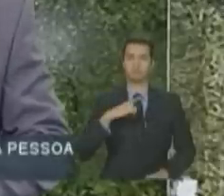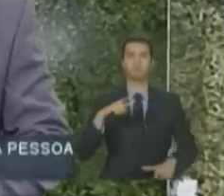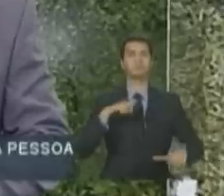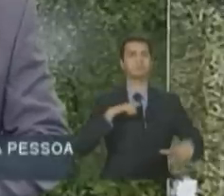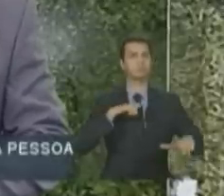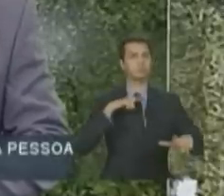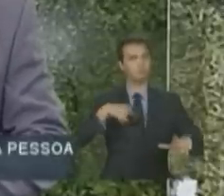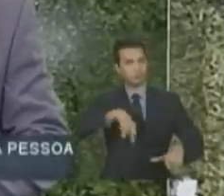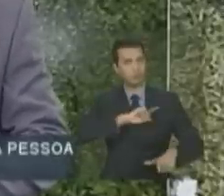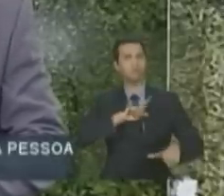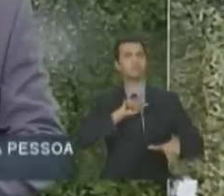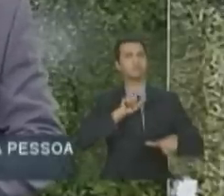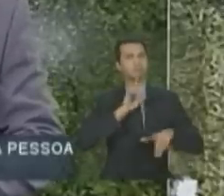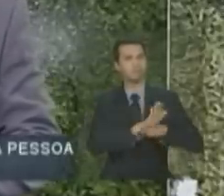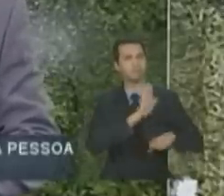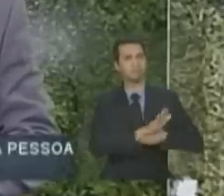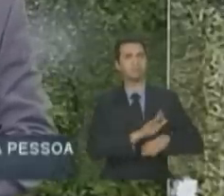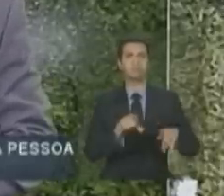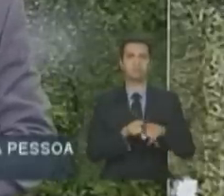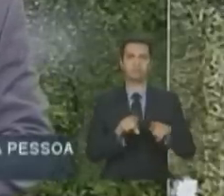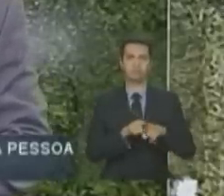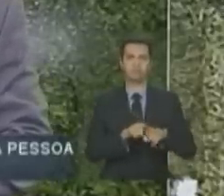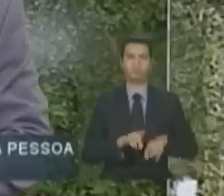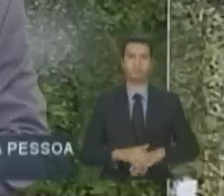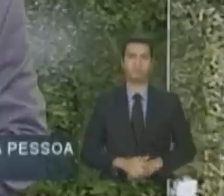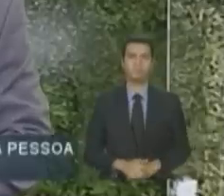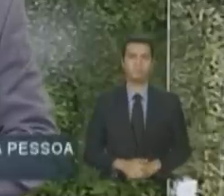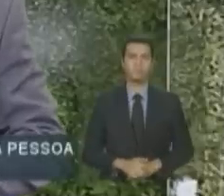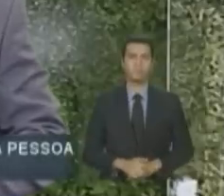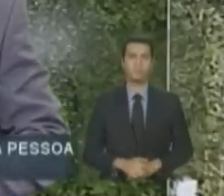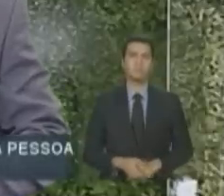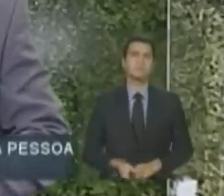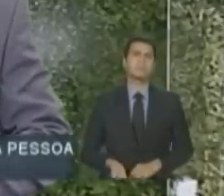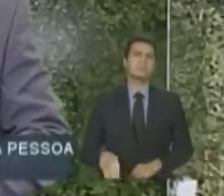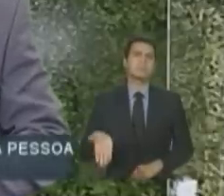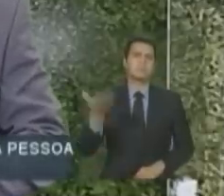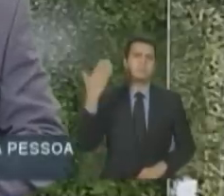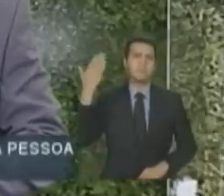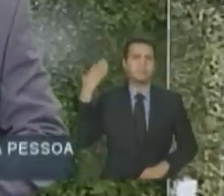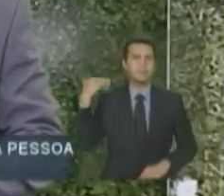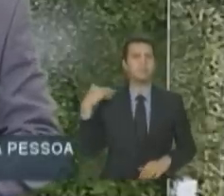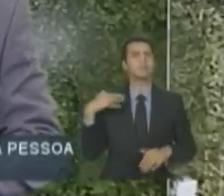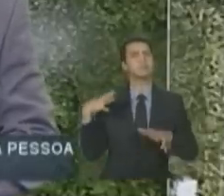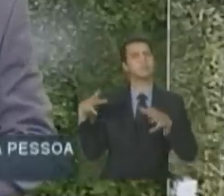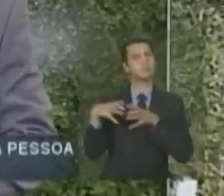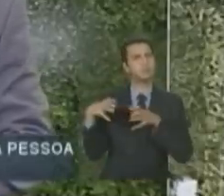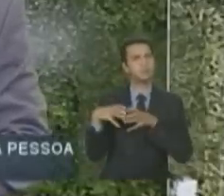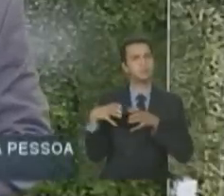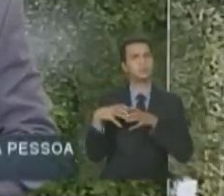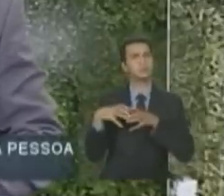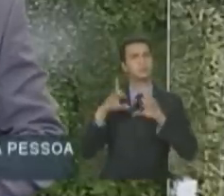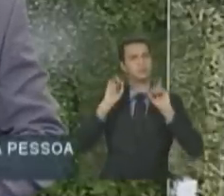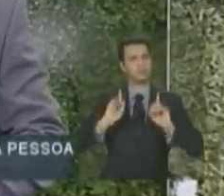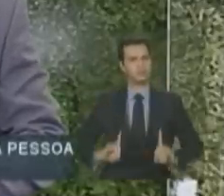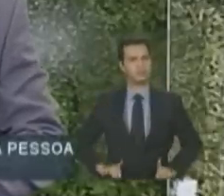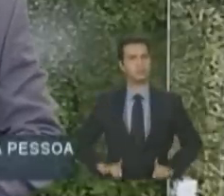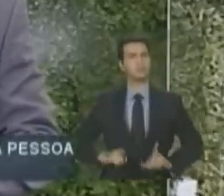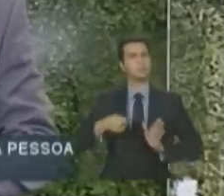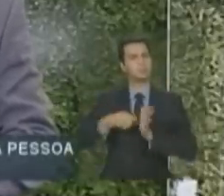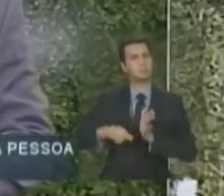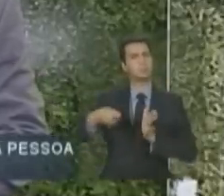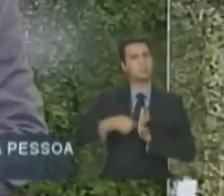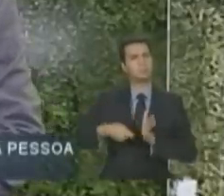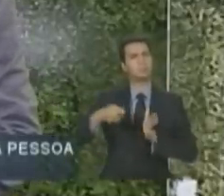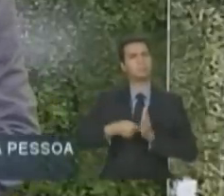ação. E aí aqui, ó, uma resposta antiga, uma resposta de uma reivindicação antiga do movimento das pessoas com